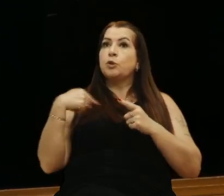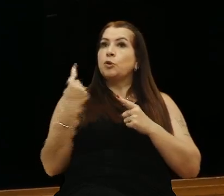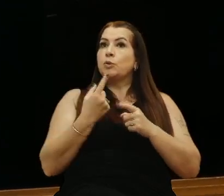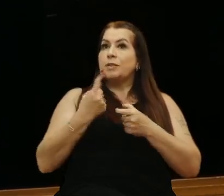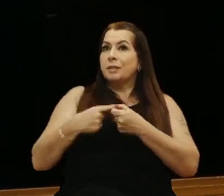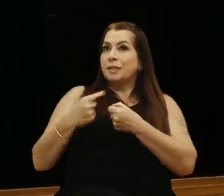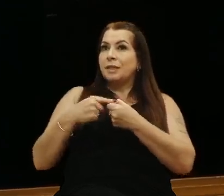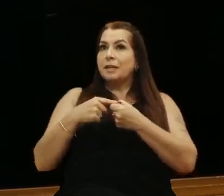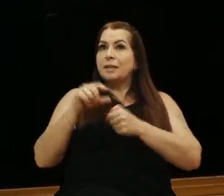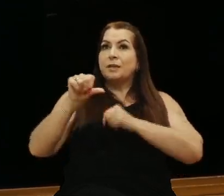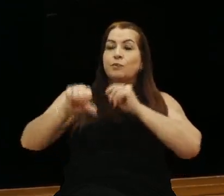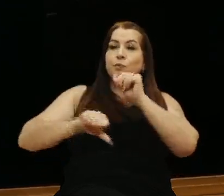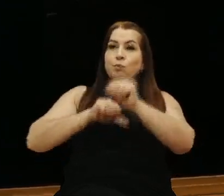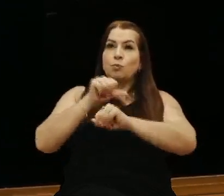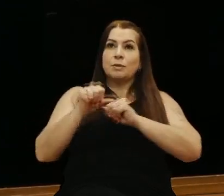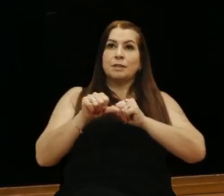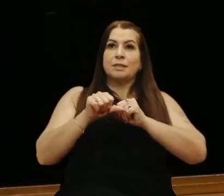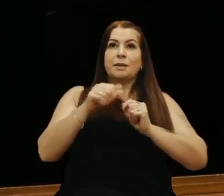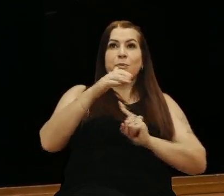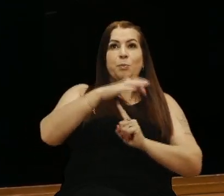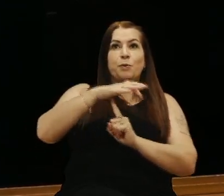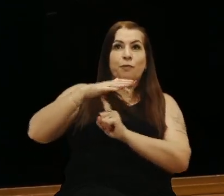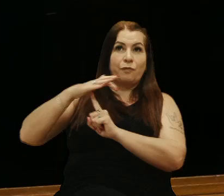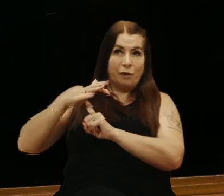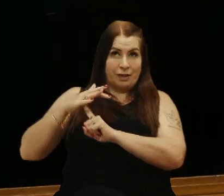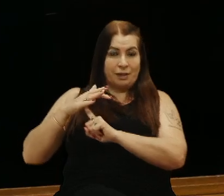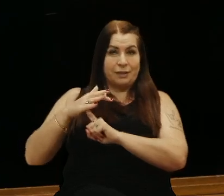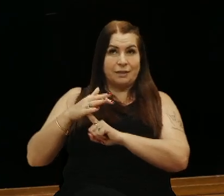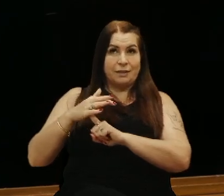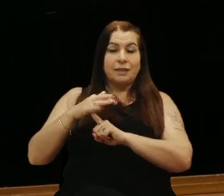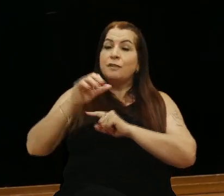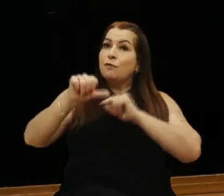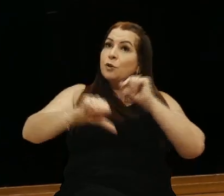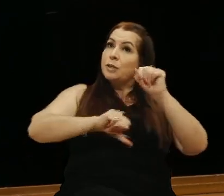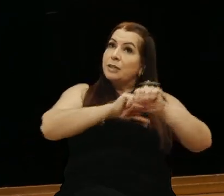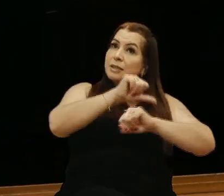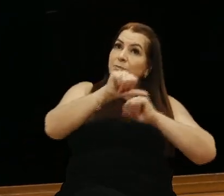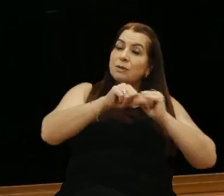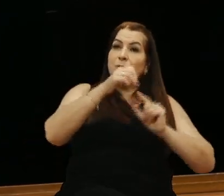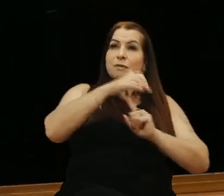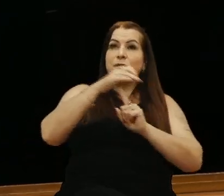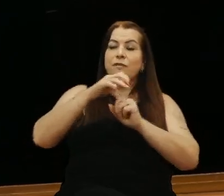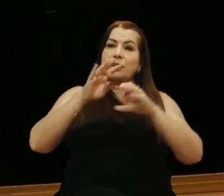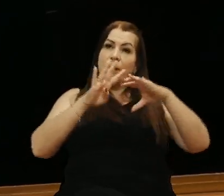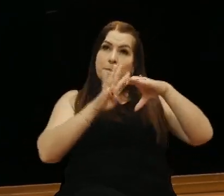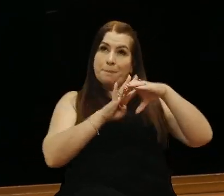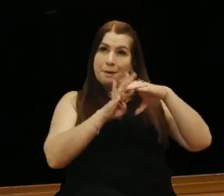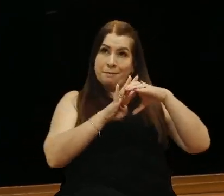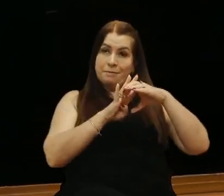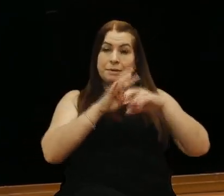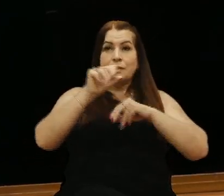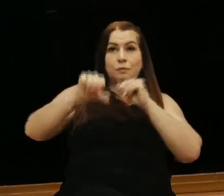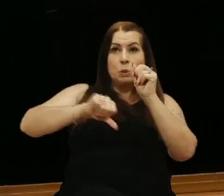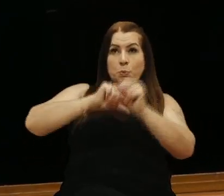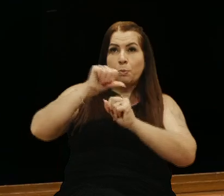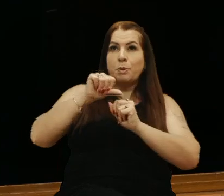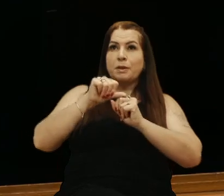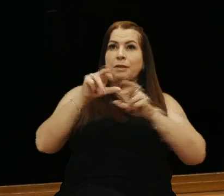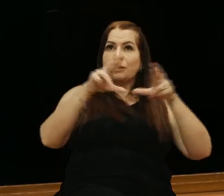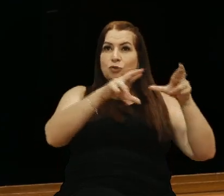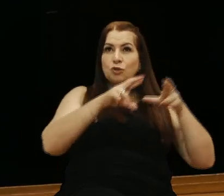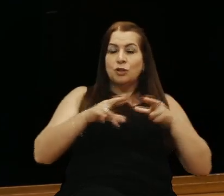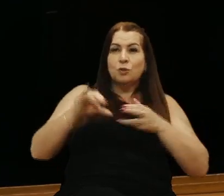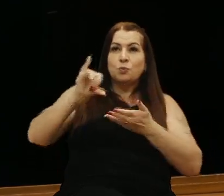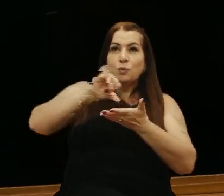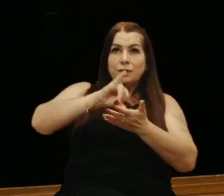está sendo transformada, presidente, por feiras. Foi transformada pela Feira da Maesa, é transformada a região do Baixo